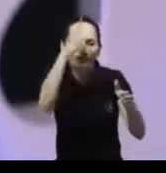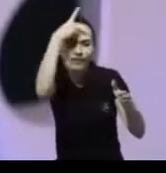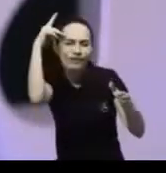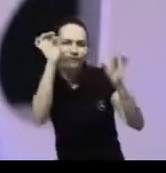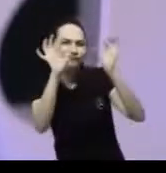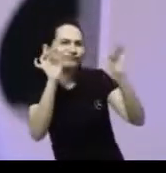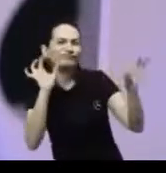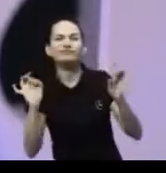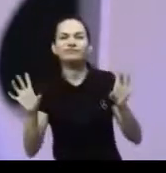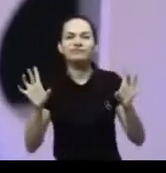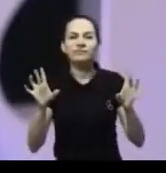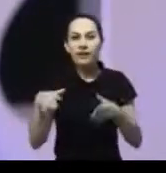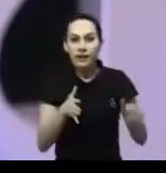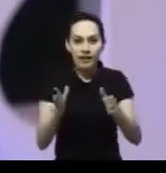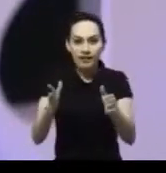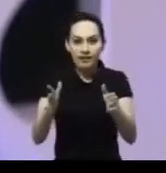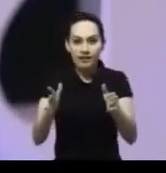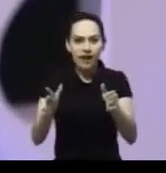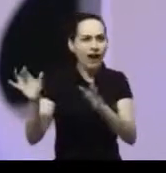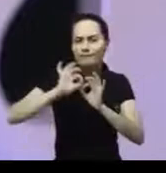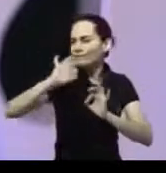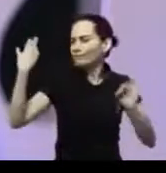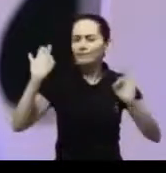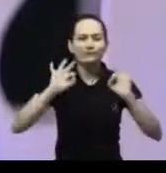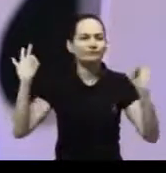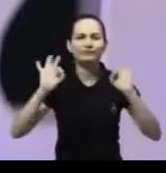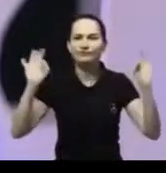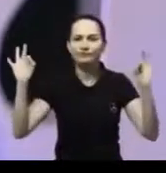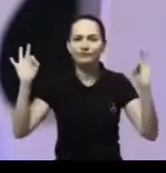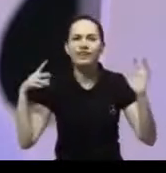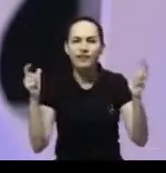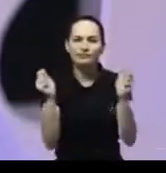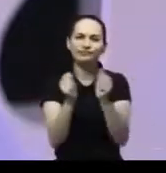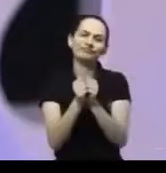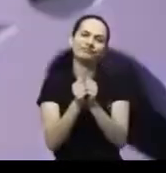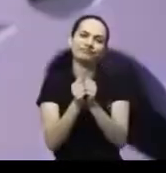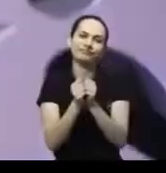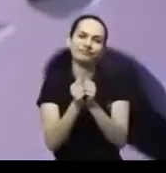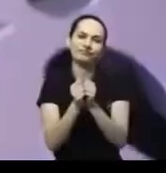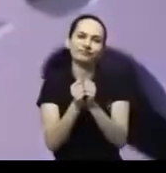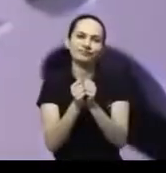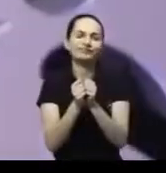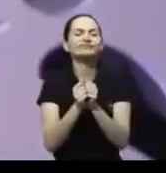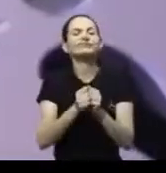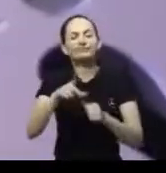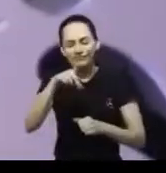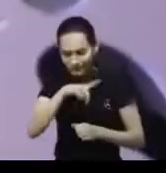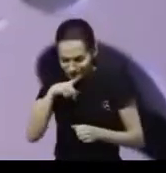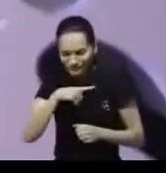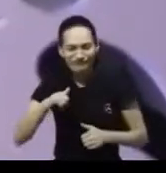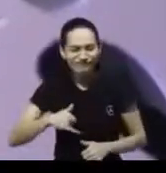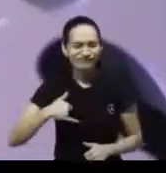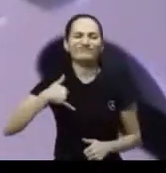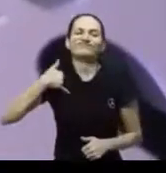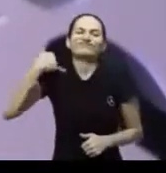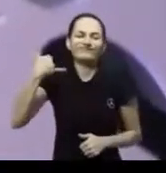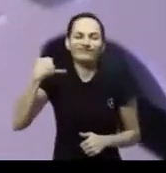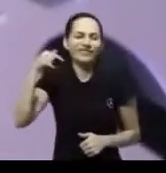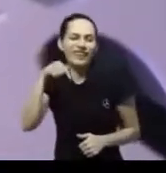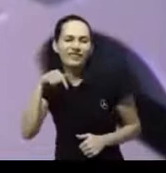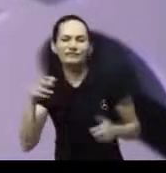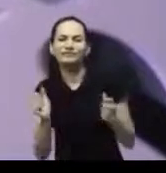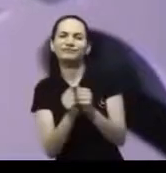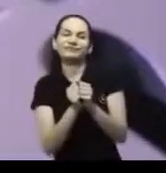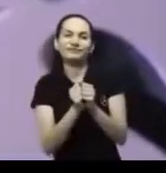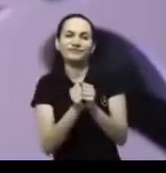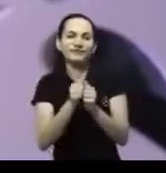outro e fazendo a estrada um lugar perfeito para estarmos juntos temos muito orgulho de estarmos